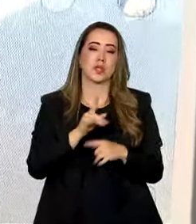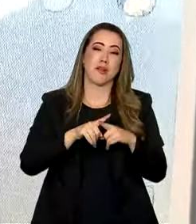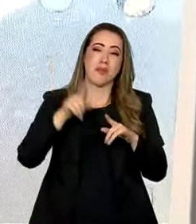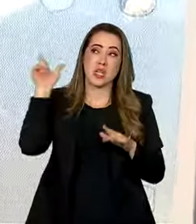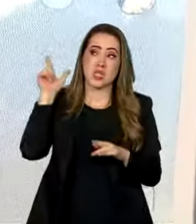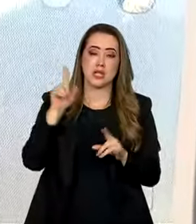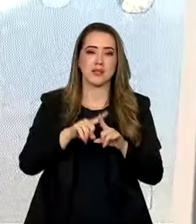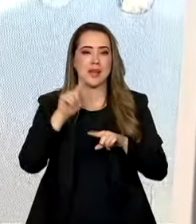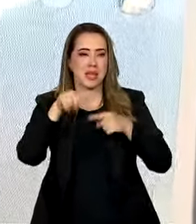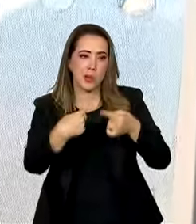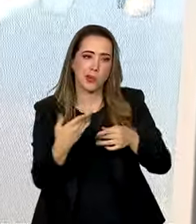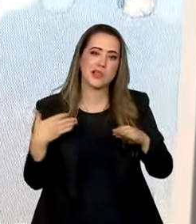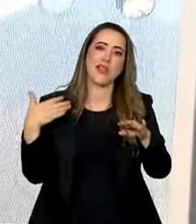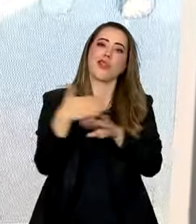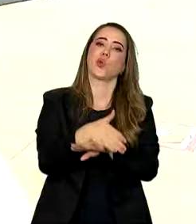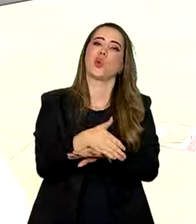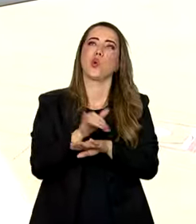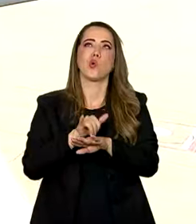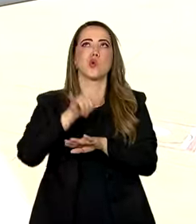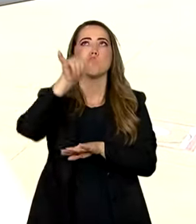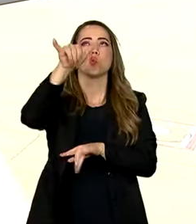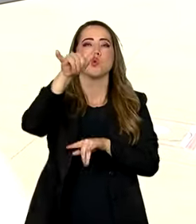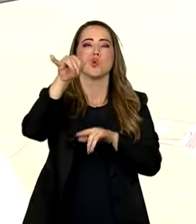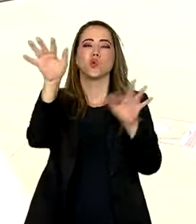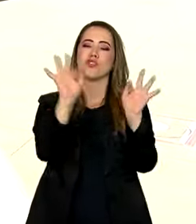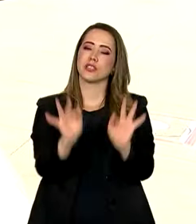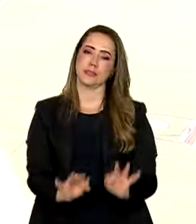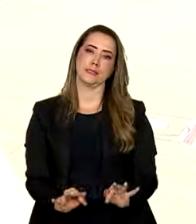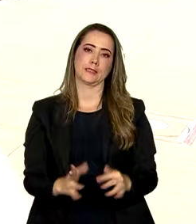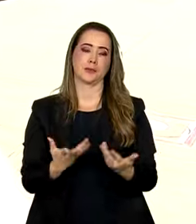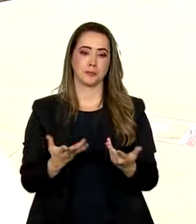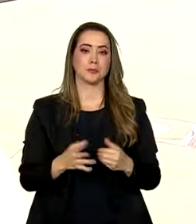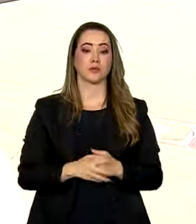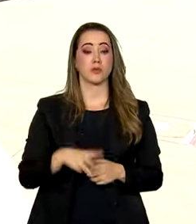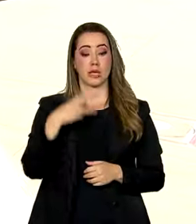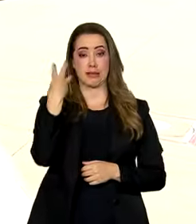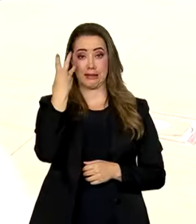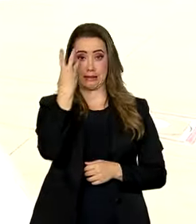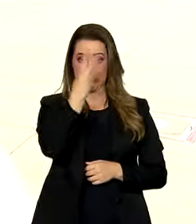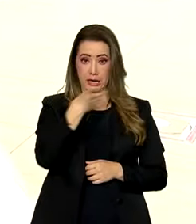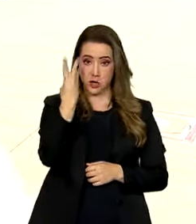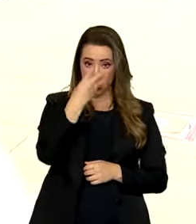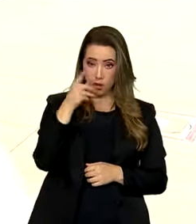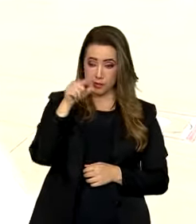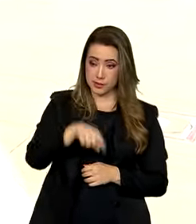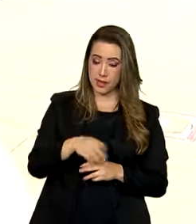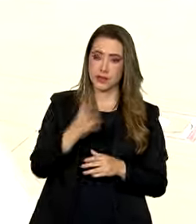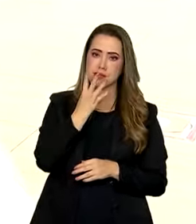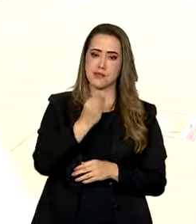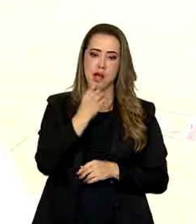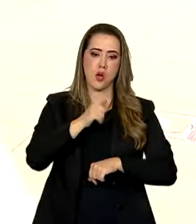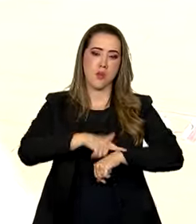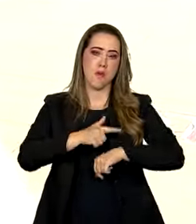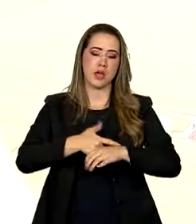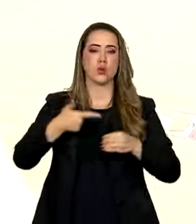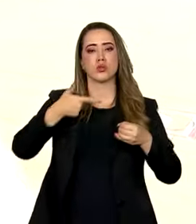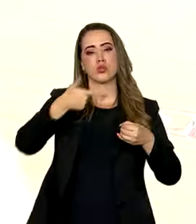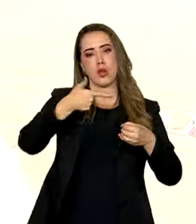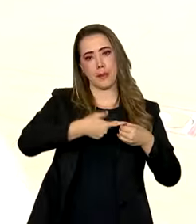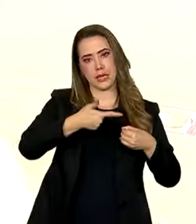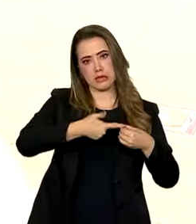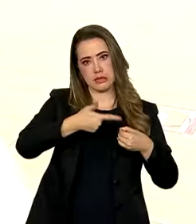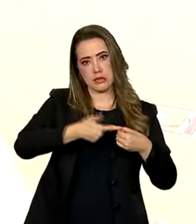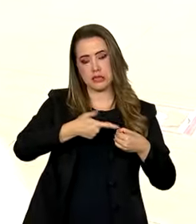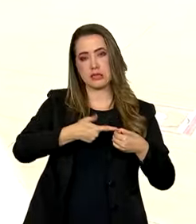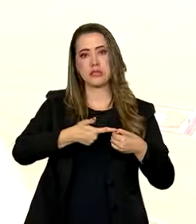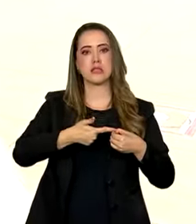ficou muito clara a felicidade de todo mundo após a decolagem. São cerca de 3 horas de escala aqui em Israel. É o tempo de abastecer o avião. São